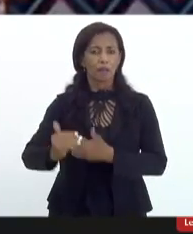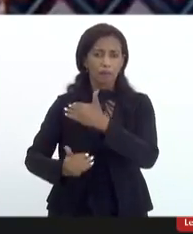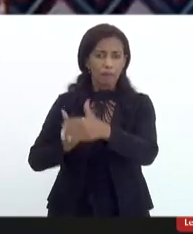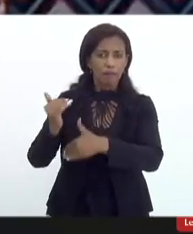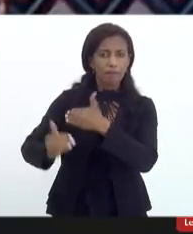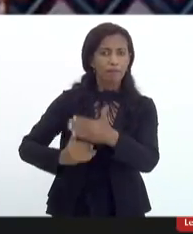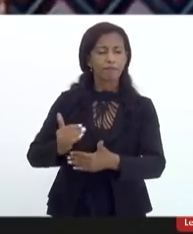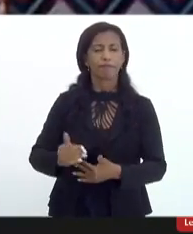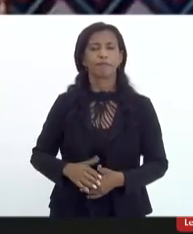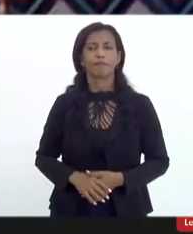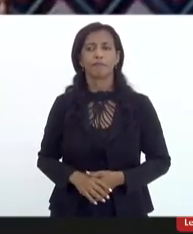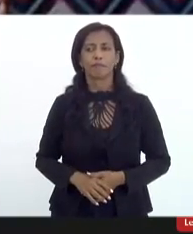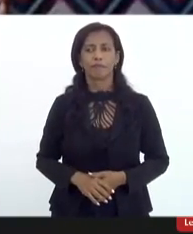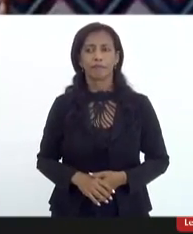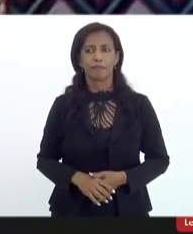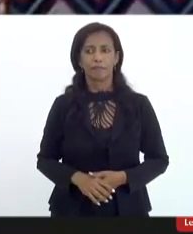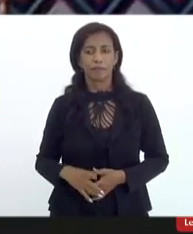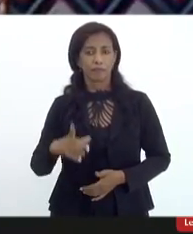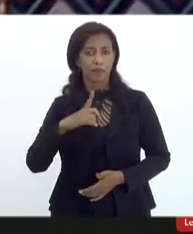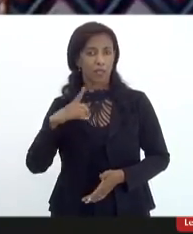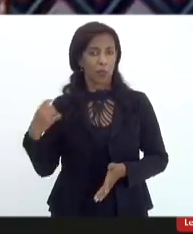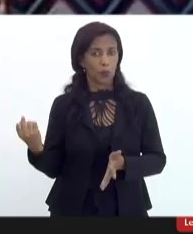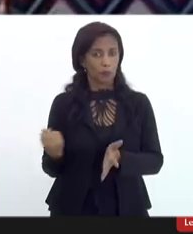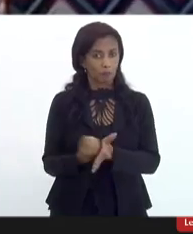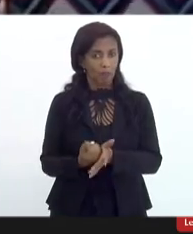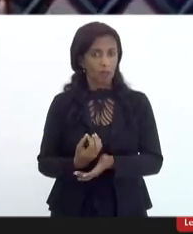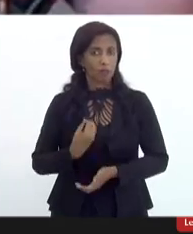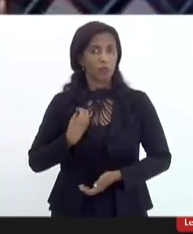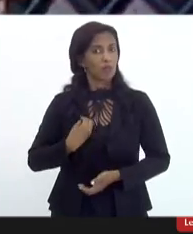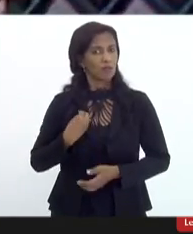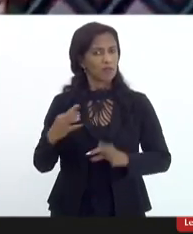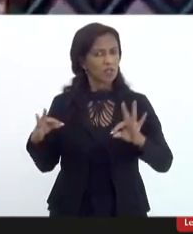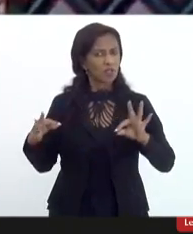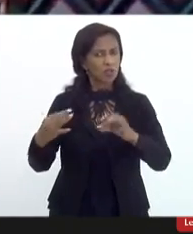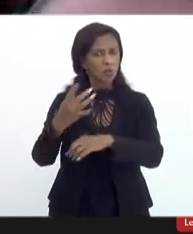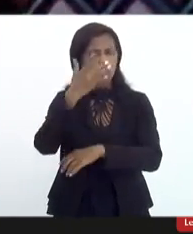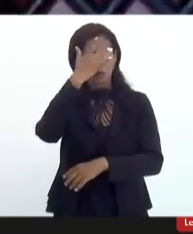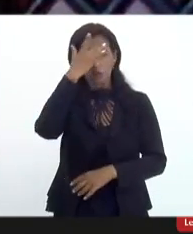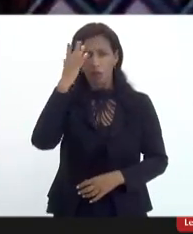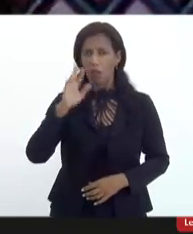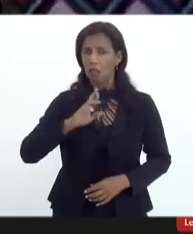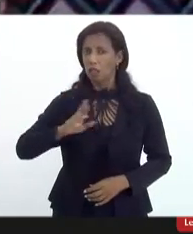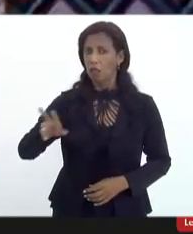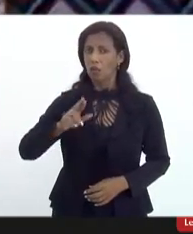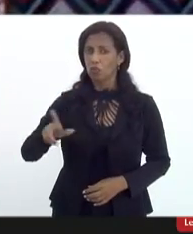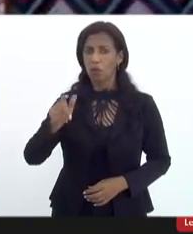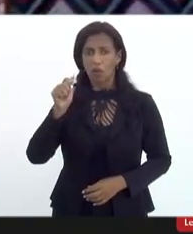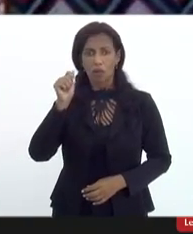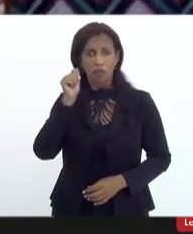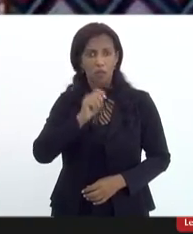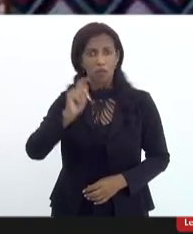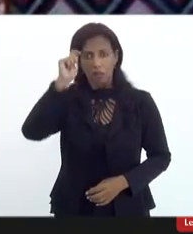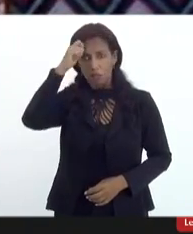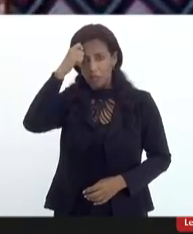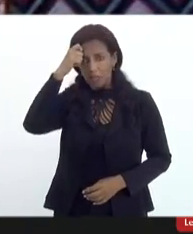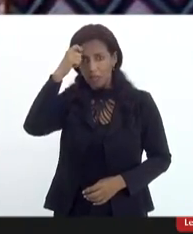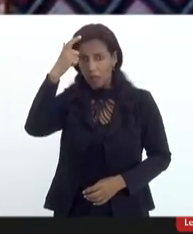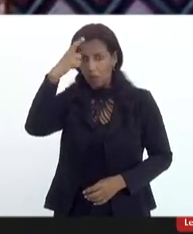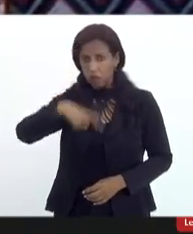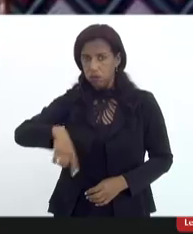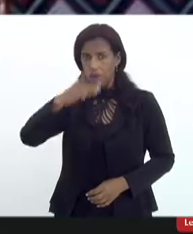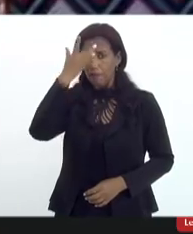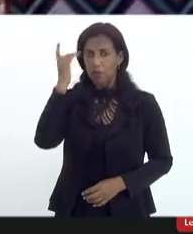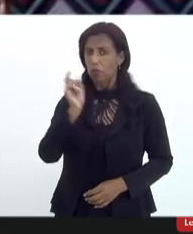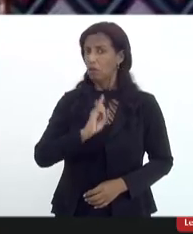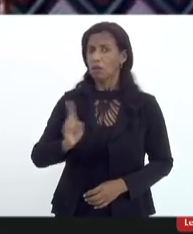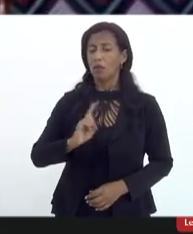avança. Né, há um impacto disso na vida de todas as pessoas, e não só das pessoas negras. É importante frisar